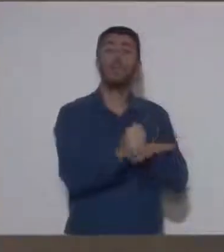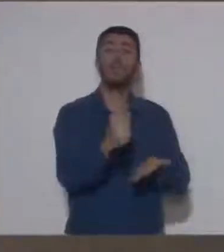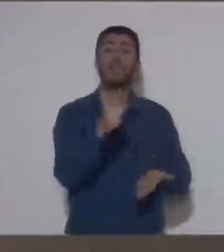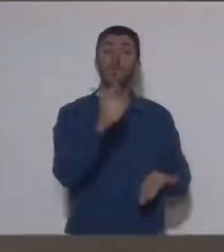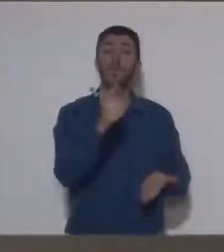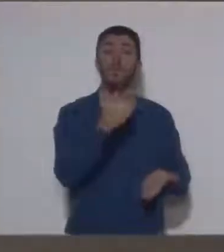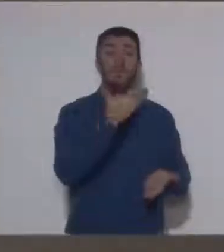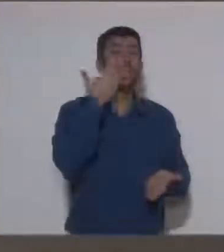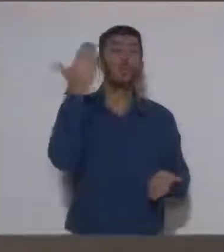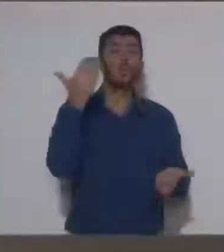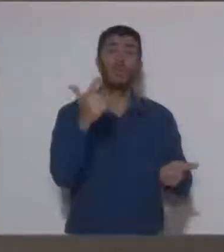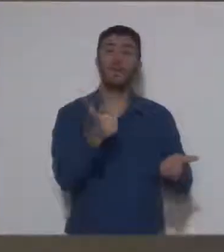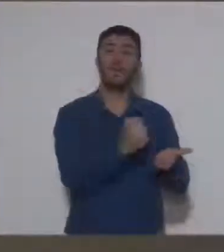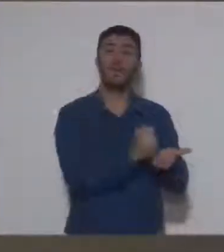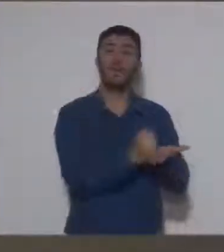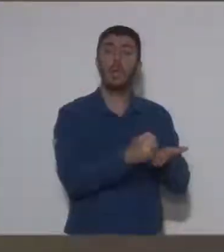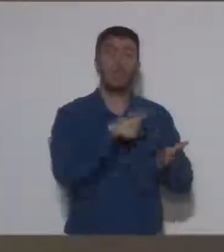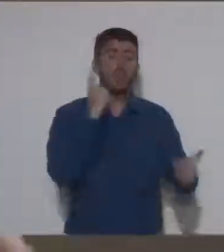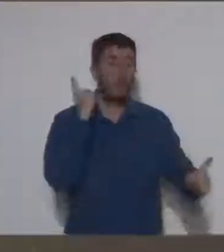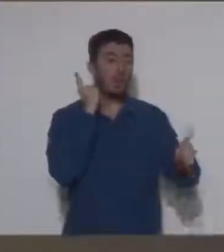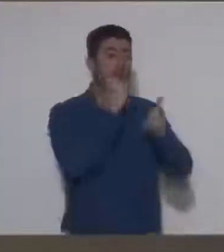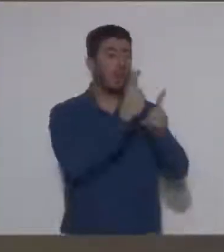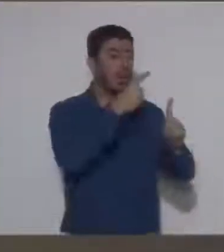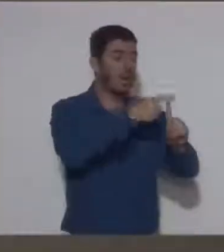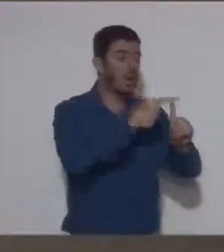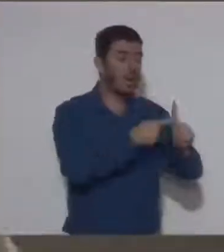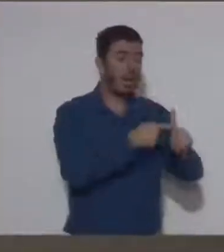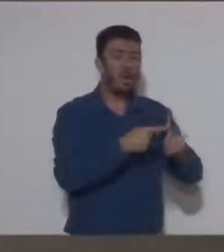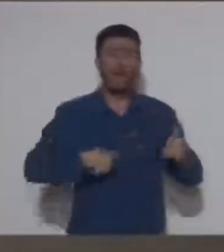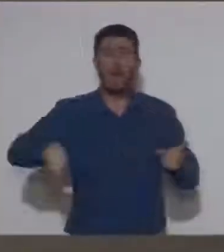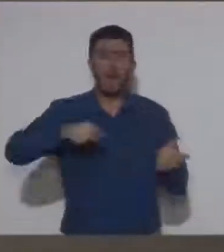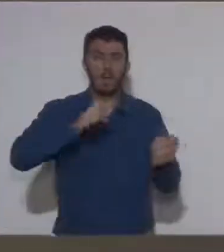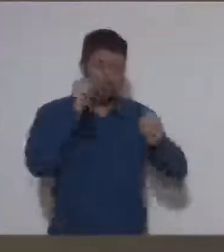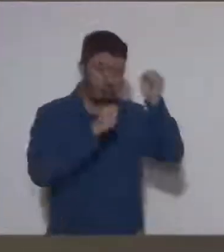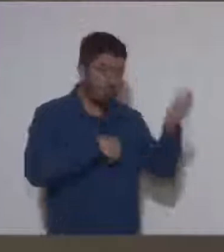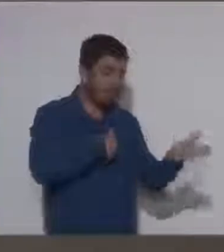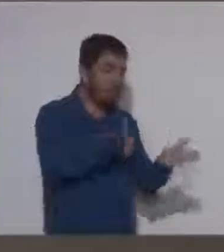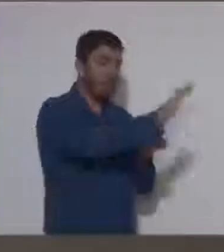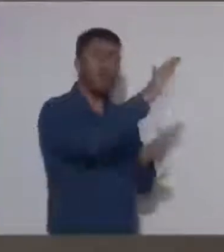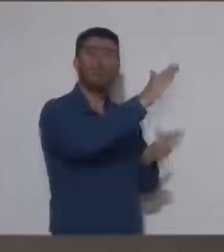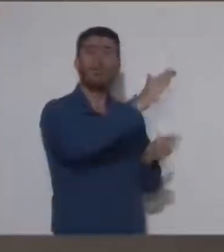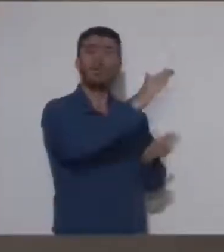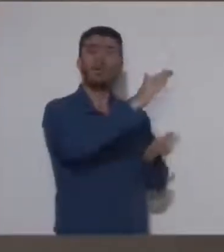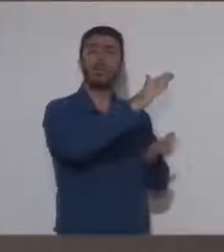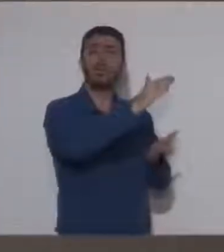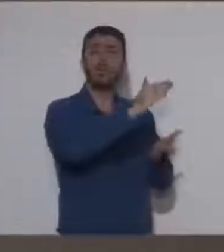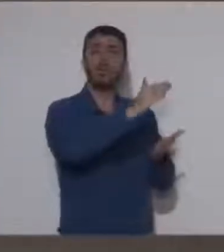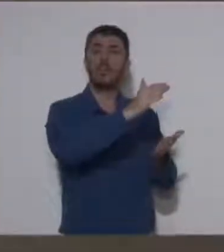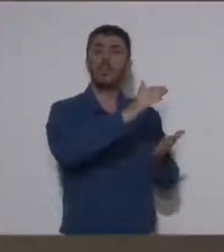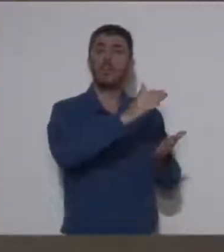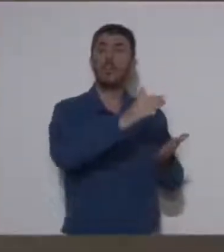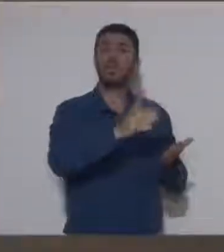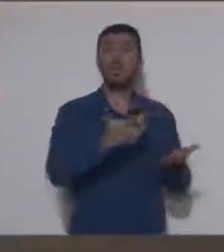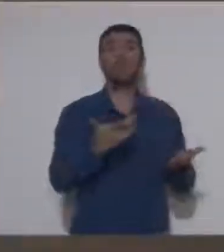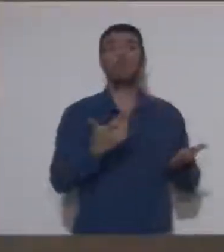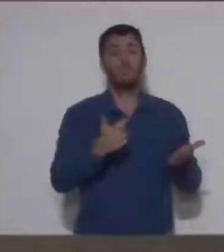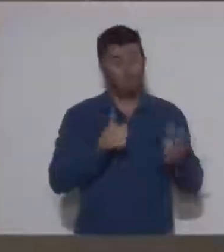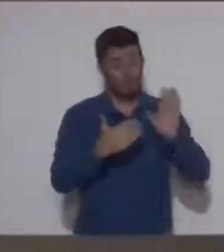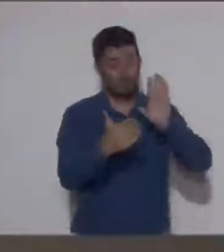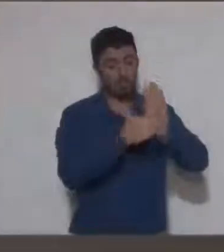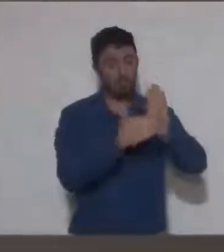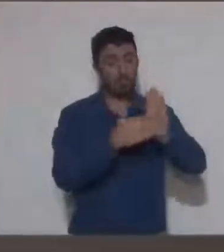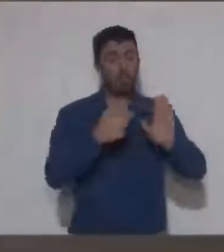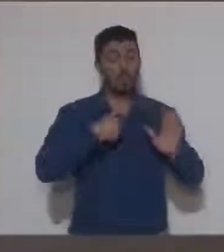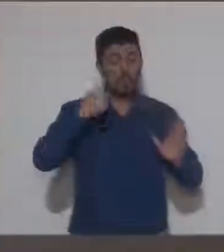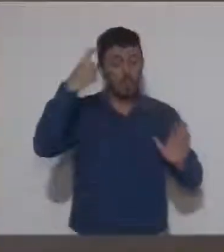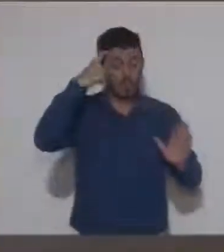quando descobrem ainda a gravidez, são mandadas embora sem nenhum direito. Então, essa é a minha proposta, que a gente pense política pública prática. Não